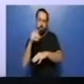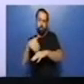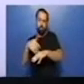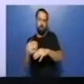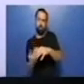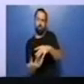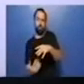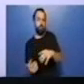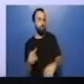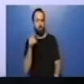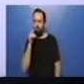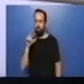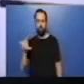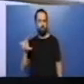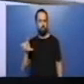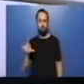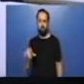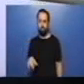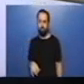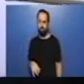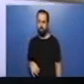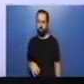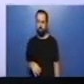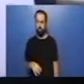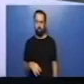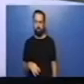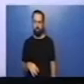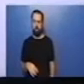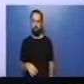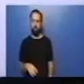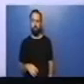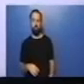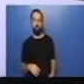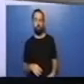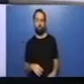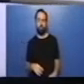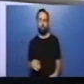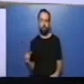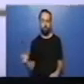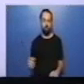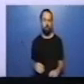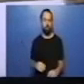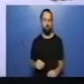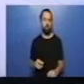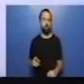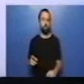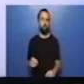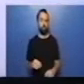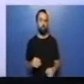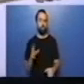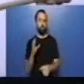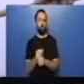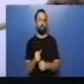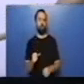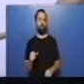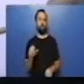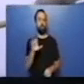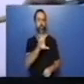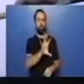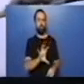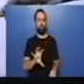metro quadrado, centímetro quadrado, eu sei que vai ser a área. Então, o triângulo é